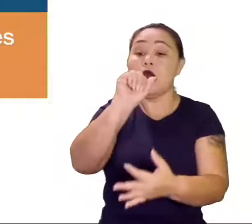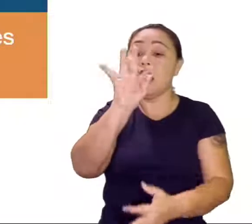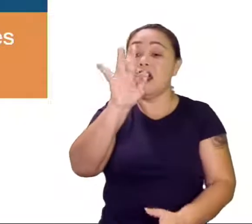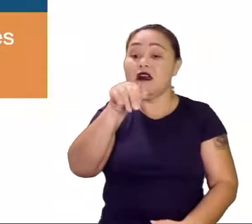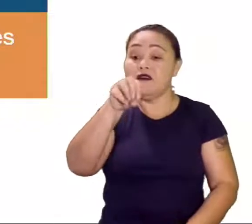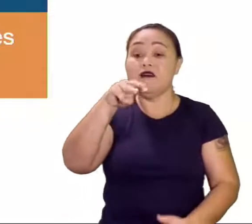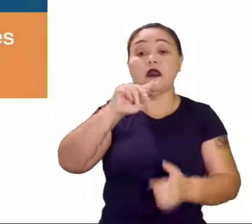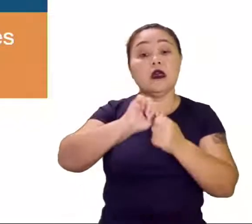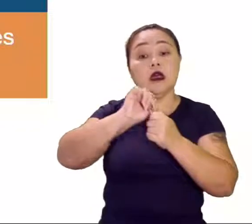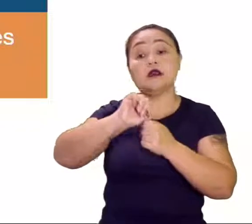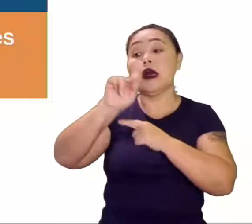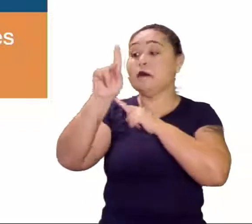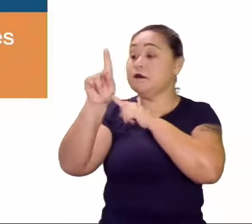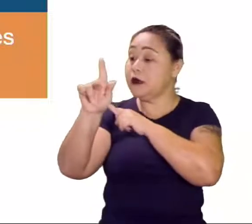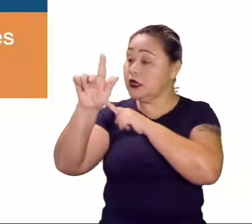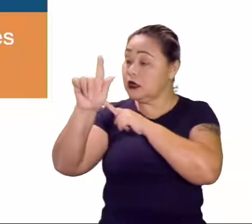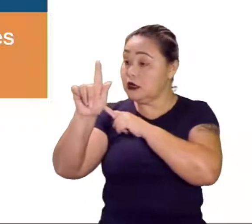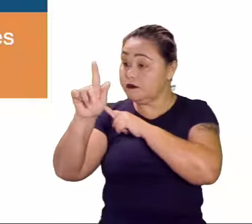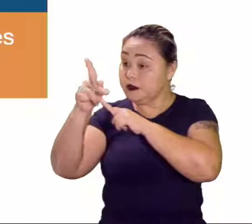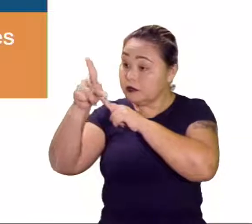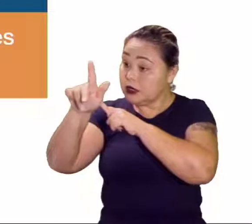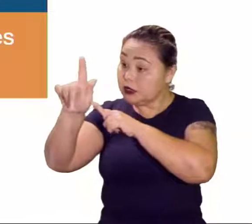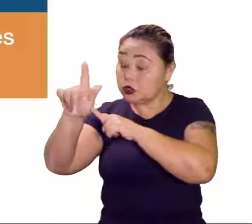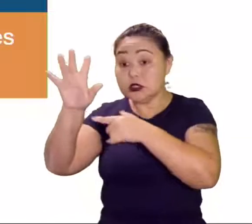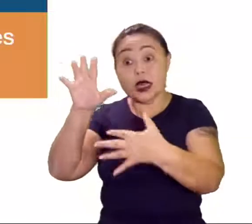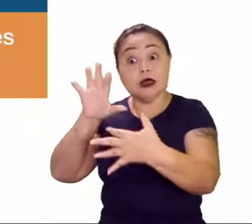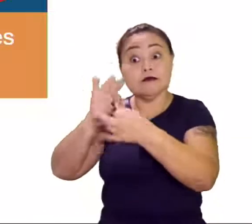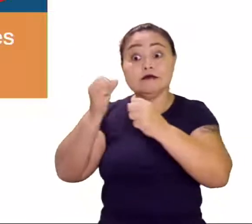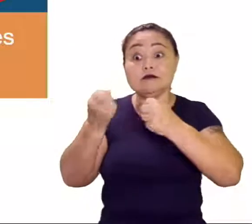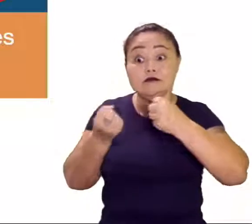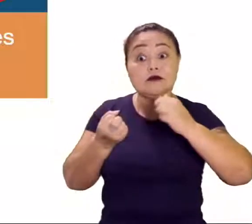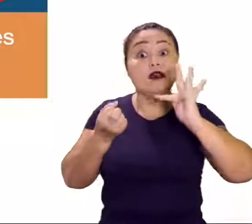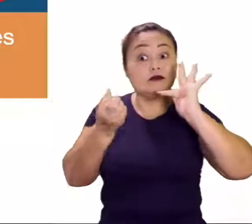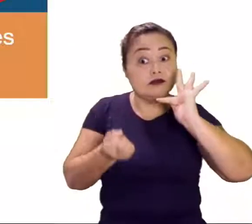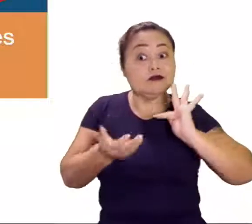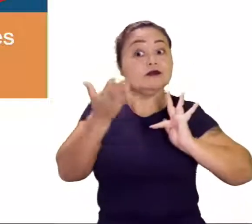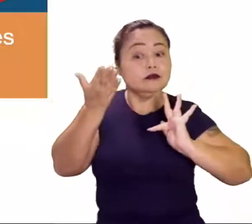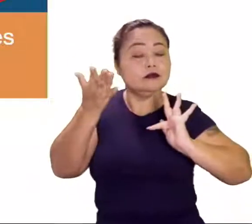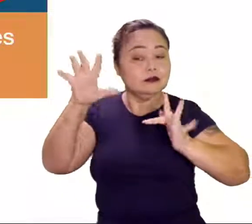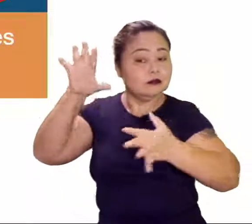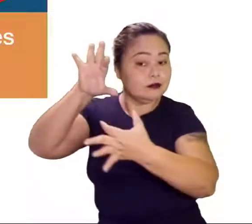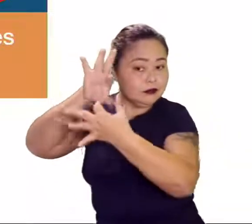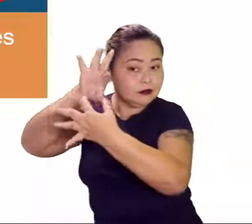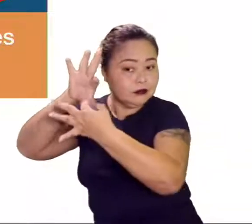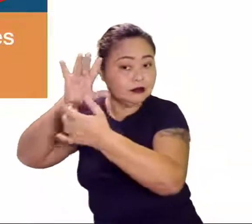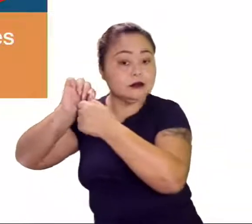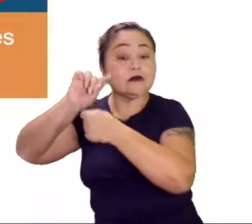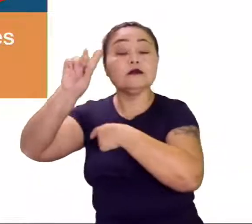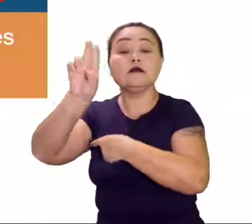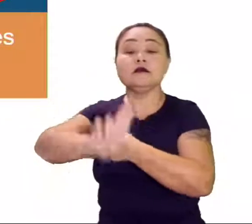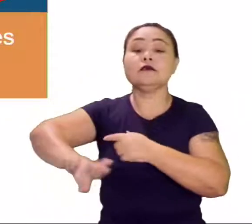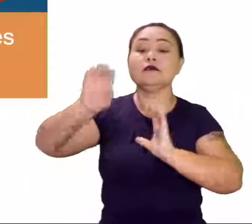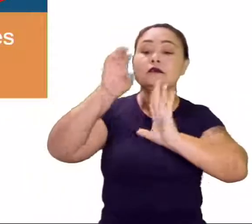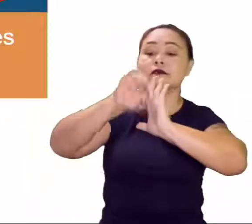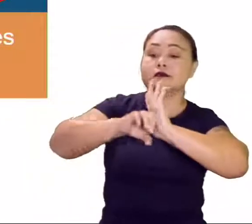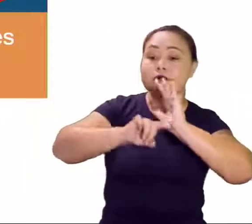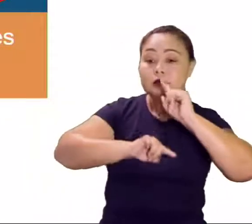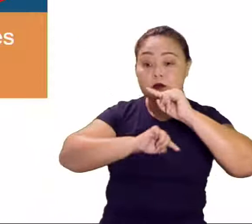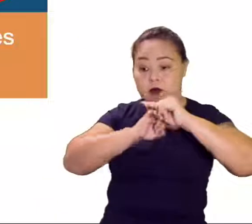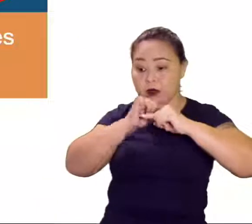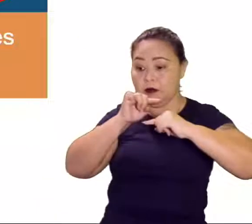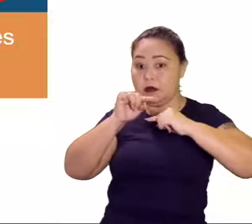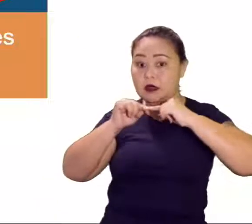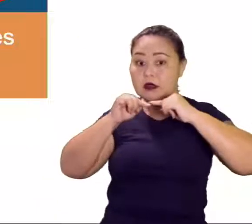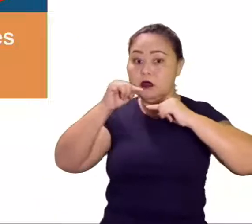afim, a PG vai estar amarrada na função exponencial. Isso é quase que lógico. É, boa. Utilizar os conceitos de